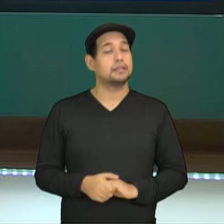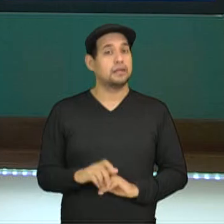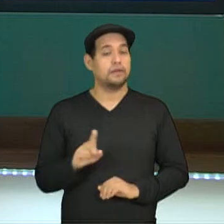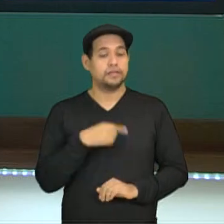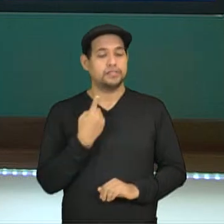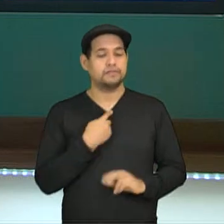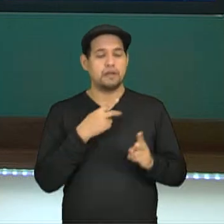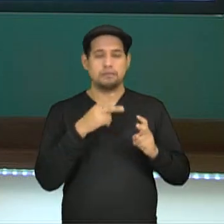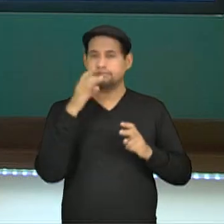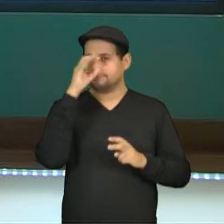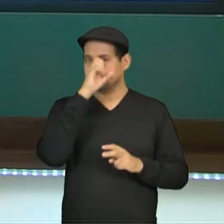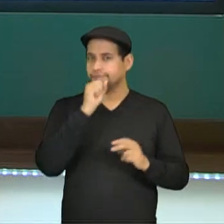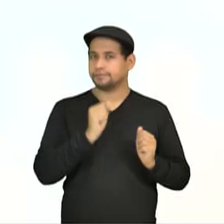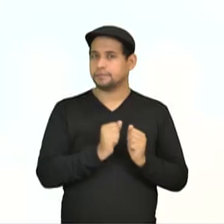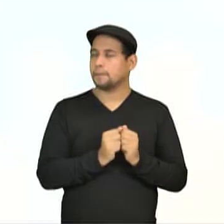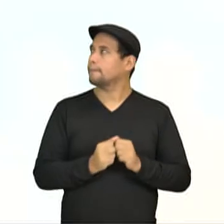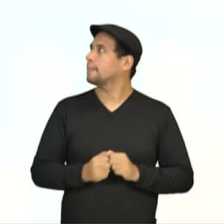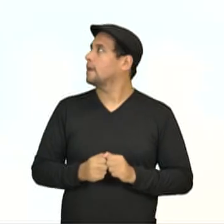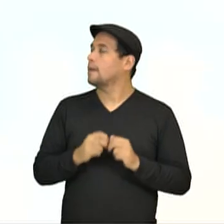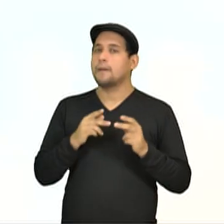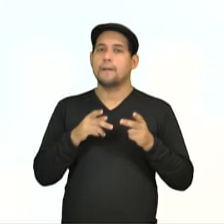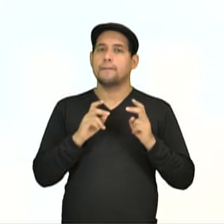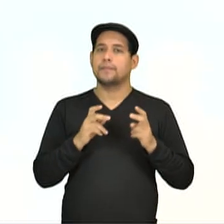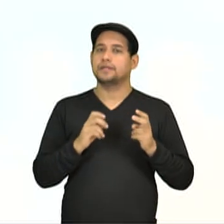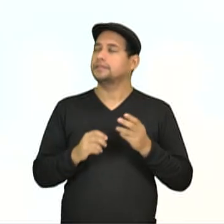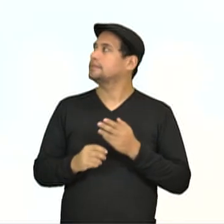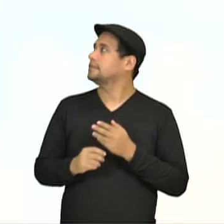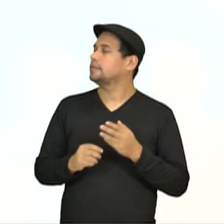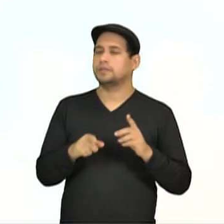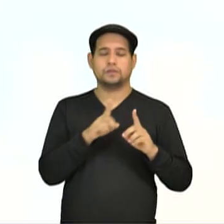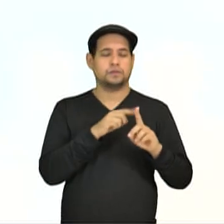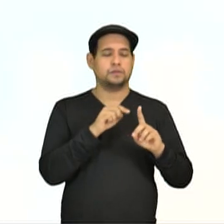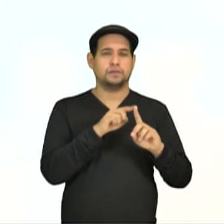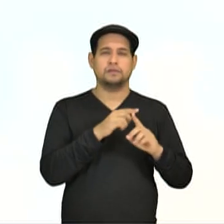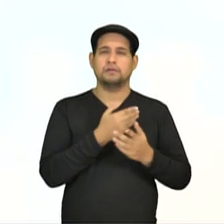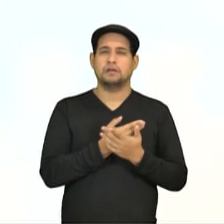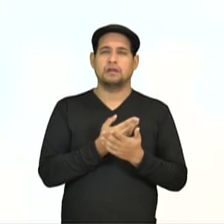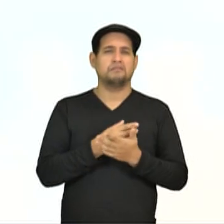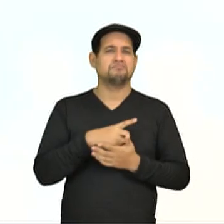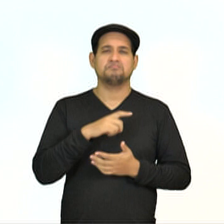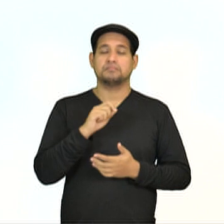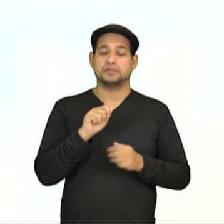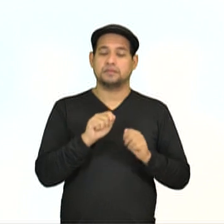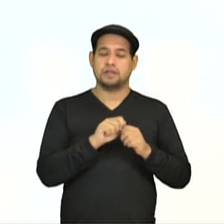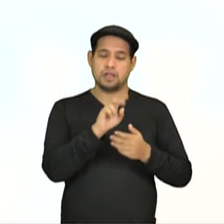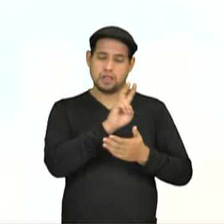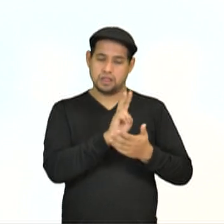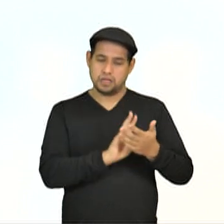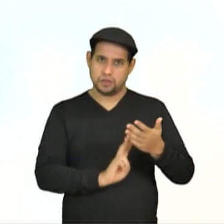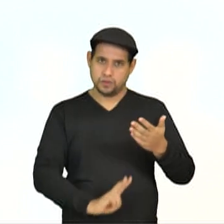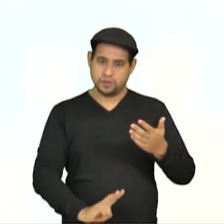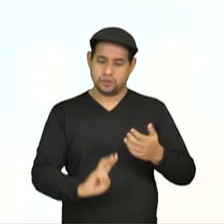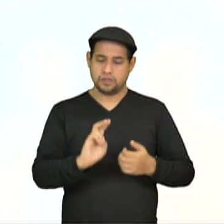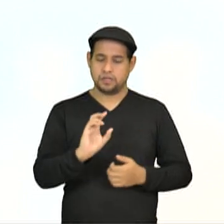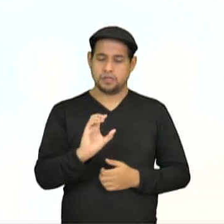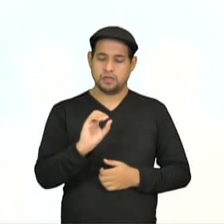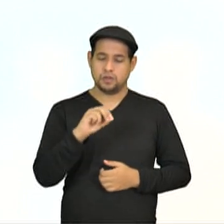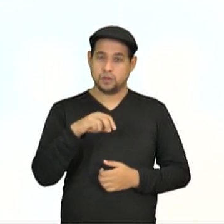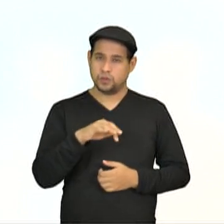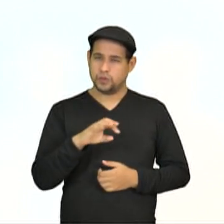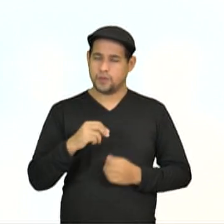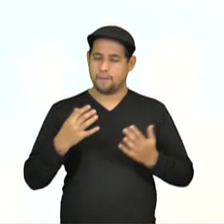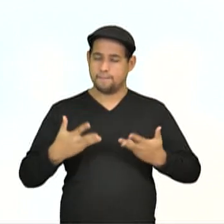que nós vamos ver aqui comigo. Observem que os objetivos da nossa aula consistem em fazer a leitura de um conto